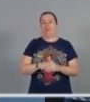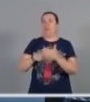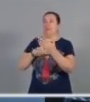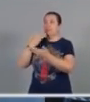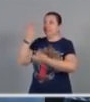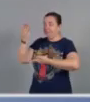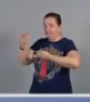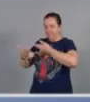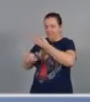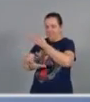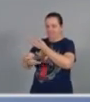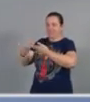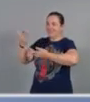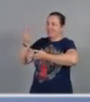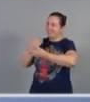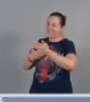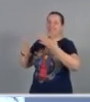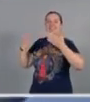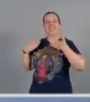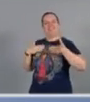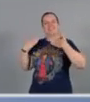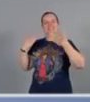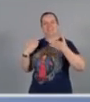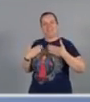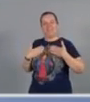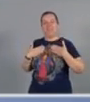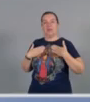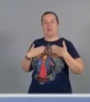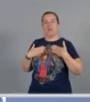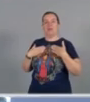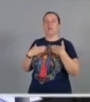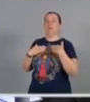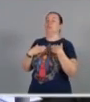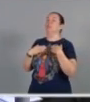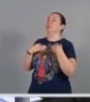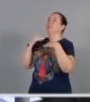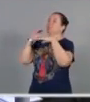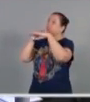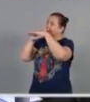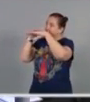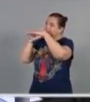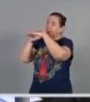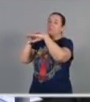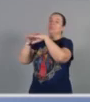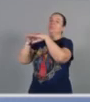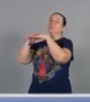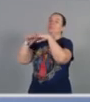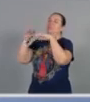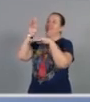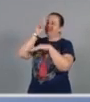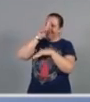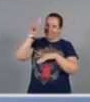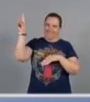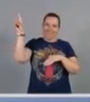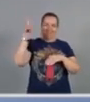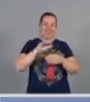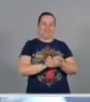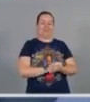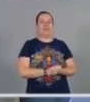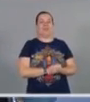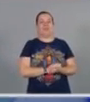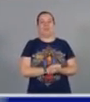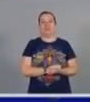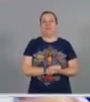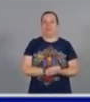compartilhar a alegria o relacionamento com o criador vou repetir de novo